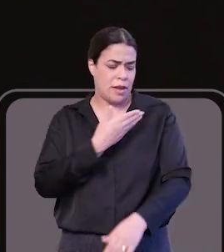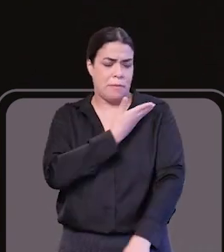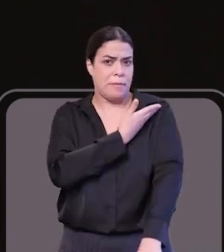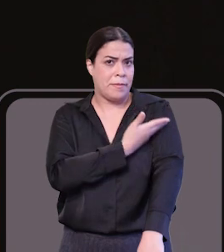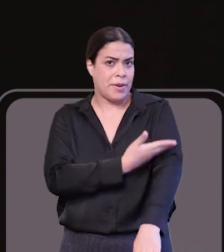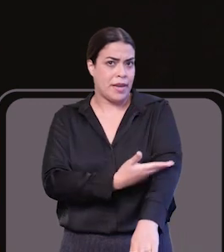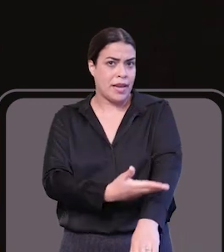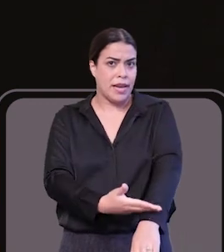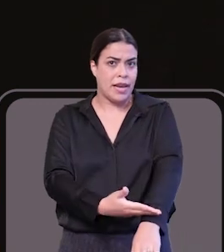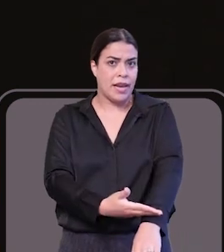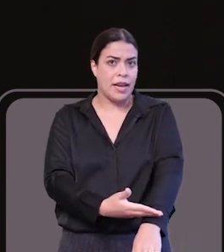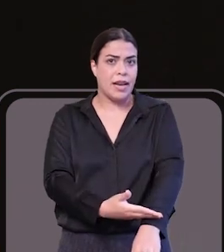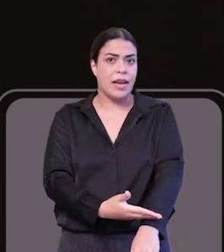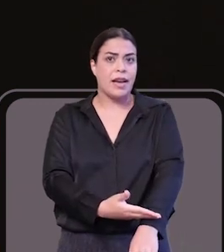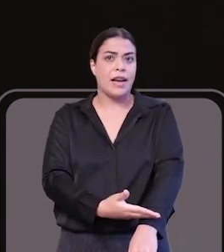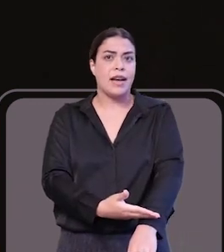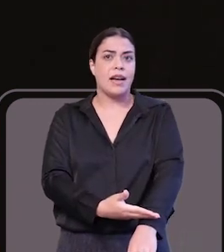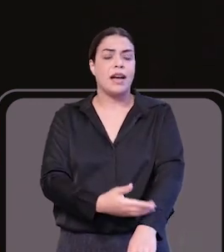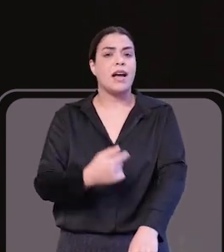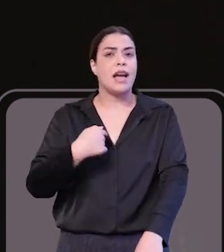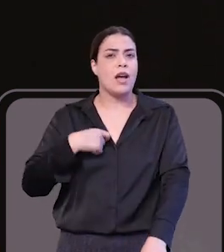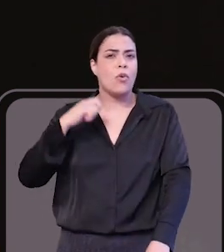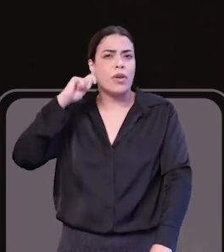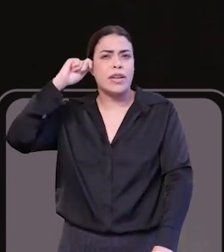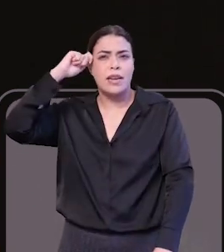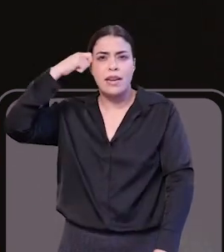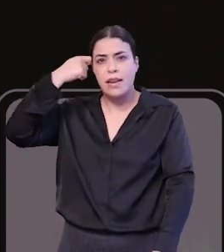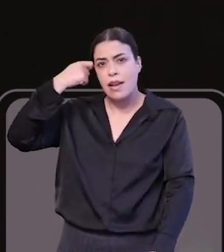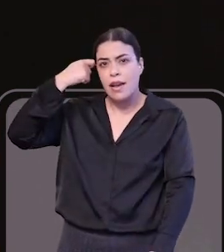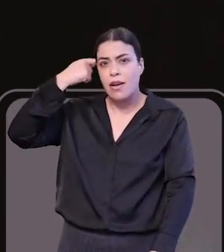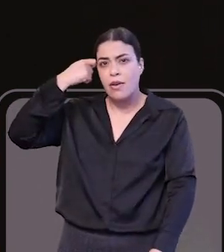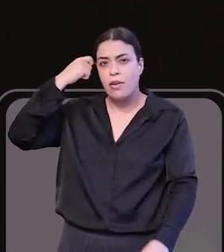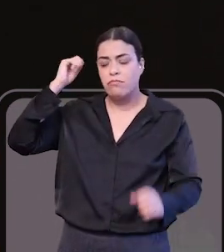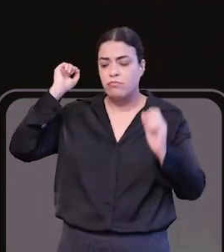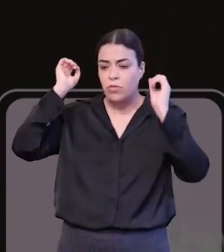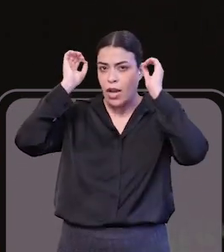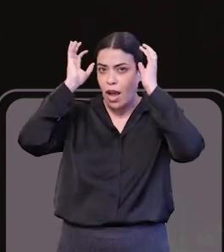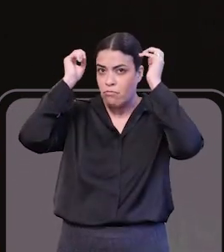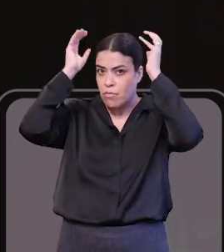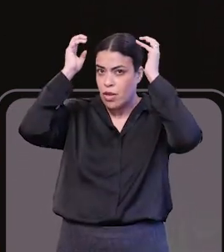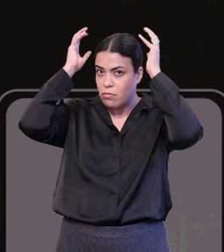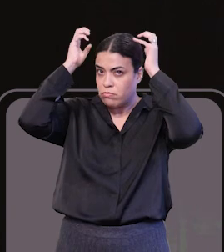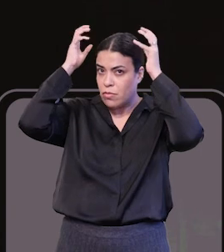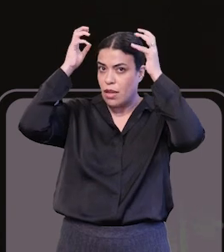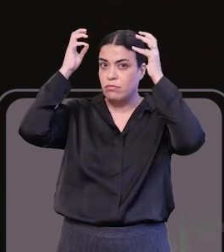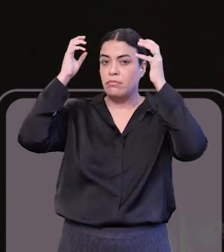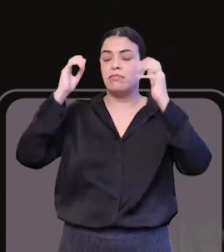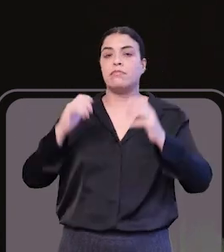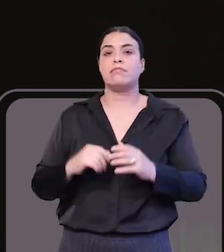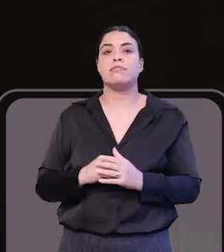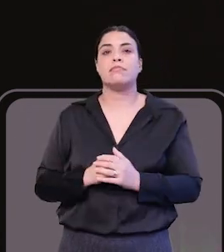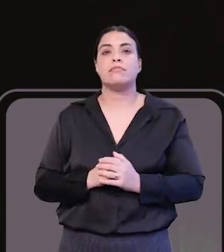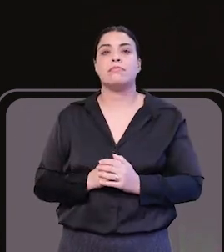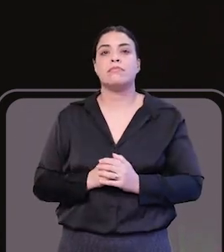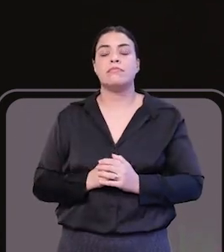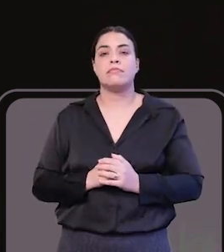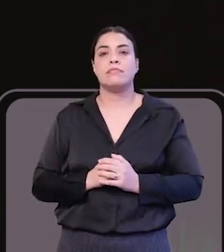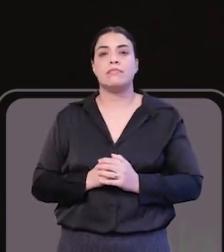uma camisa branca e só negro e com Celo